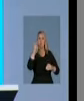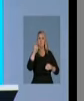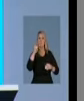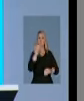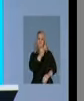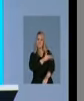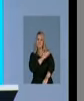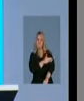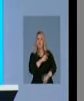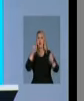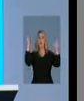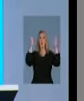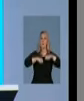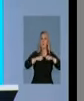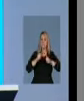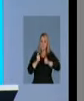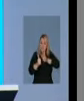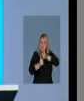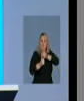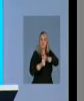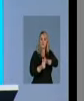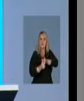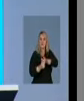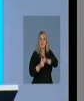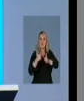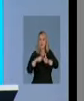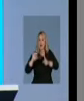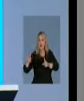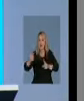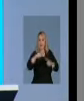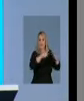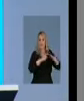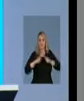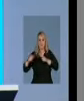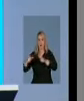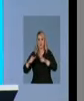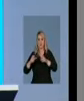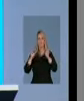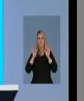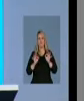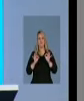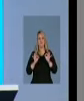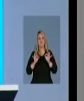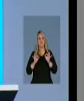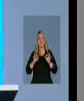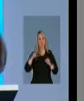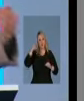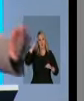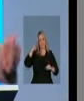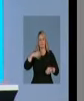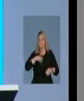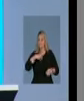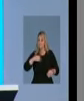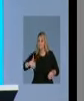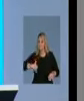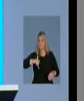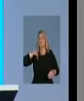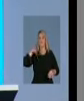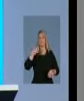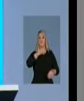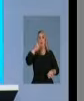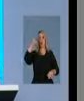treinamento e com capacidade de se aproximar dos problemas de cada bairro. Sem dúvida alguma, isso vai fazer com que a Guarda se sinta mais valorizada e vai melhorar a